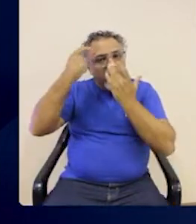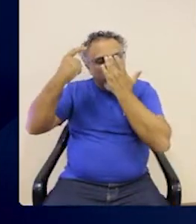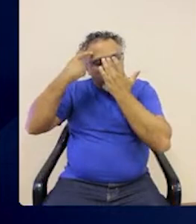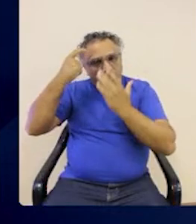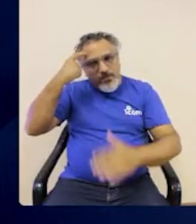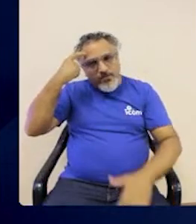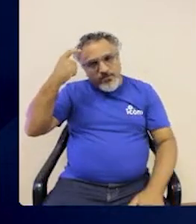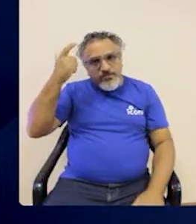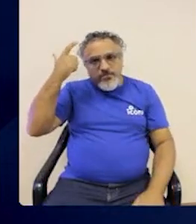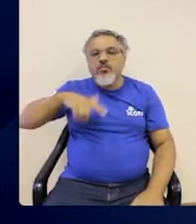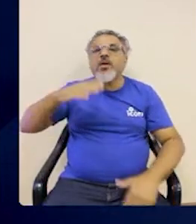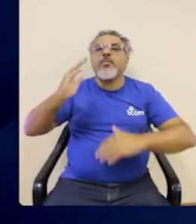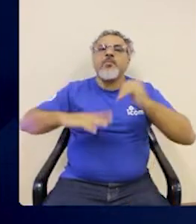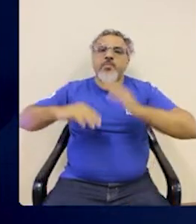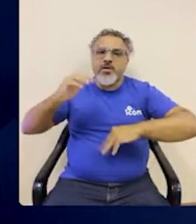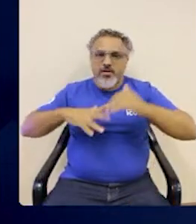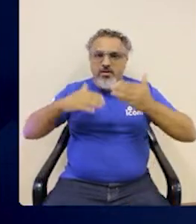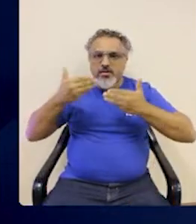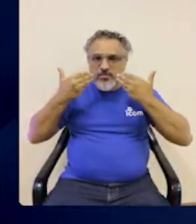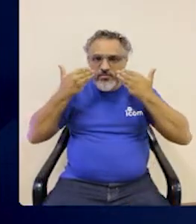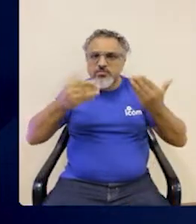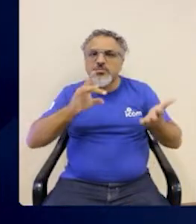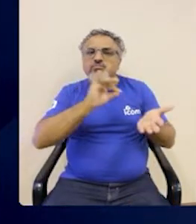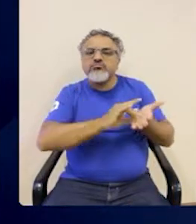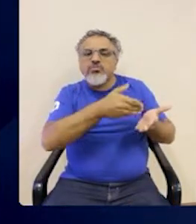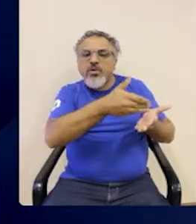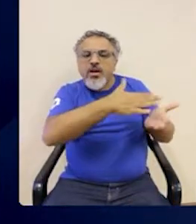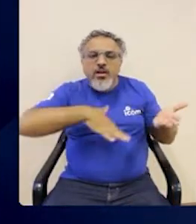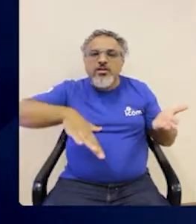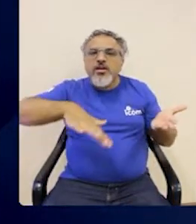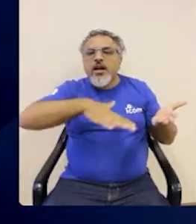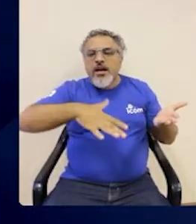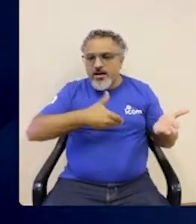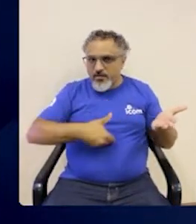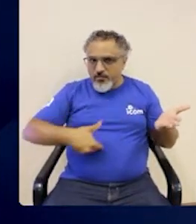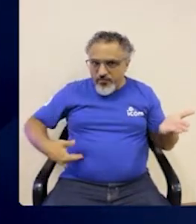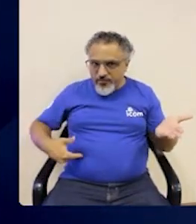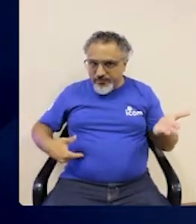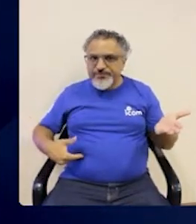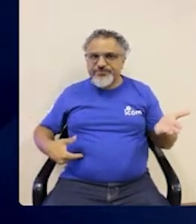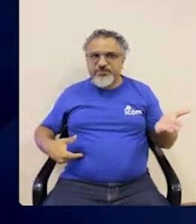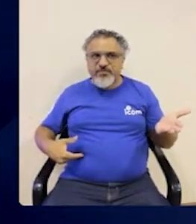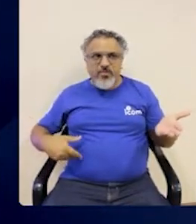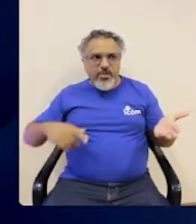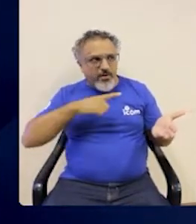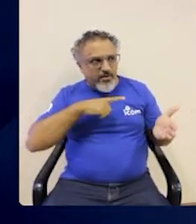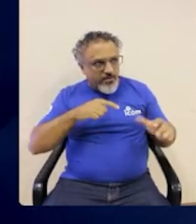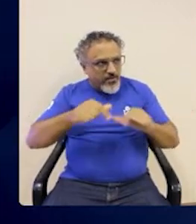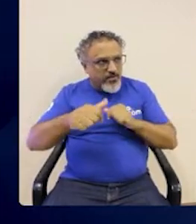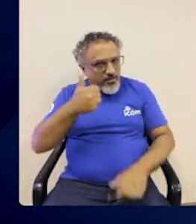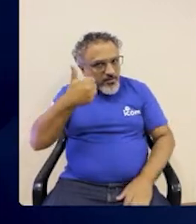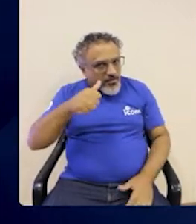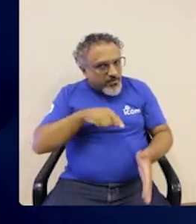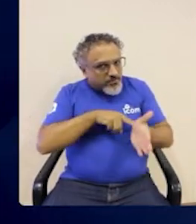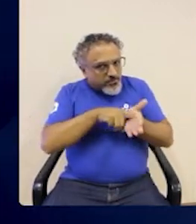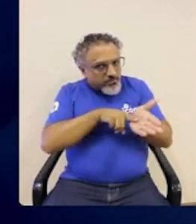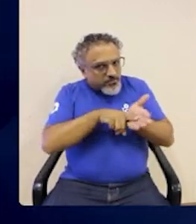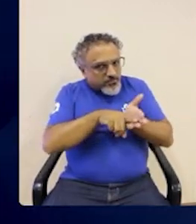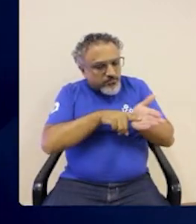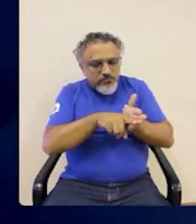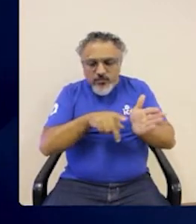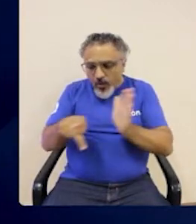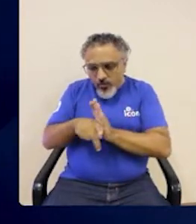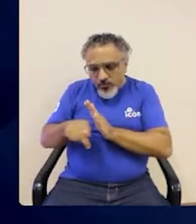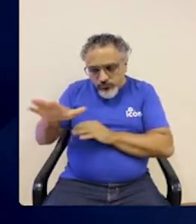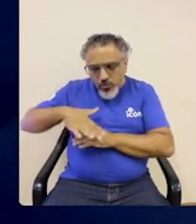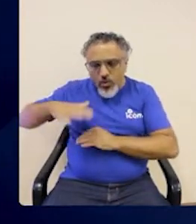Qual é o panorama da prática baseada em evidência nos serviços públicos? Há uma escassez de trabalhos que avaliem especificamente o serviço público,